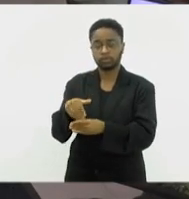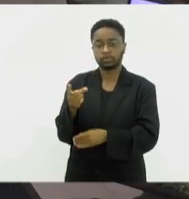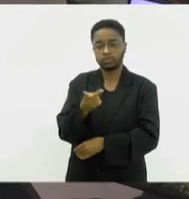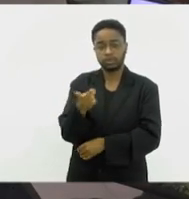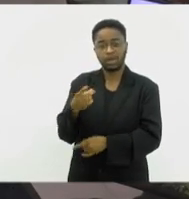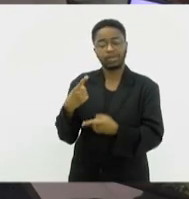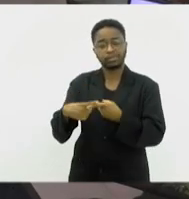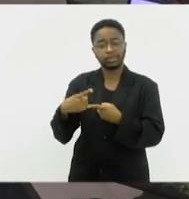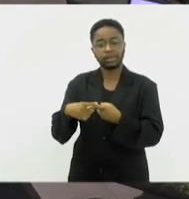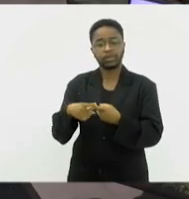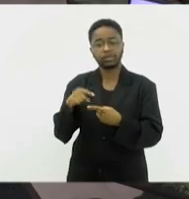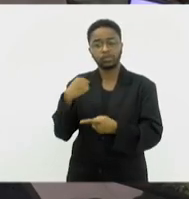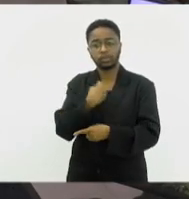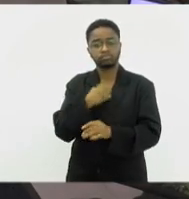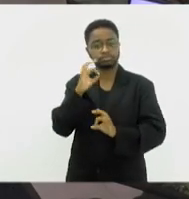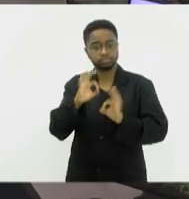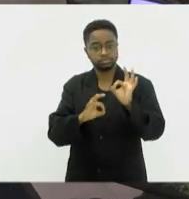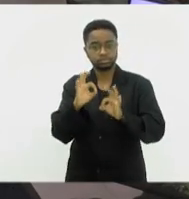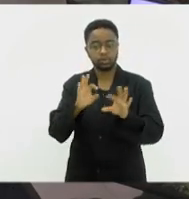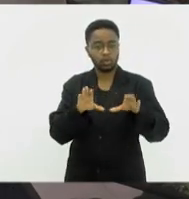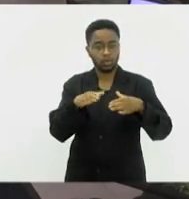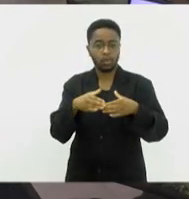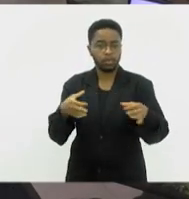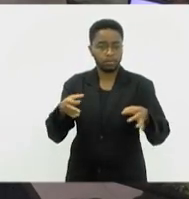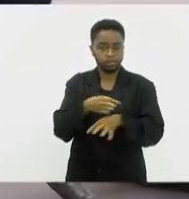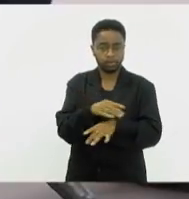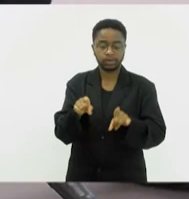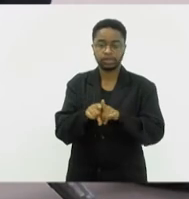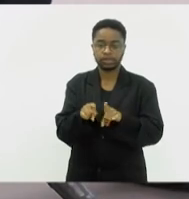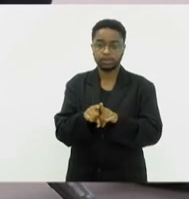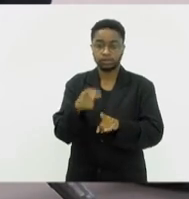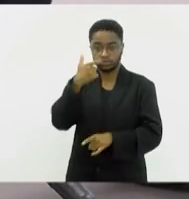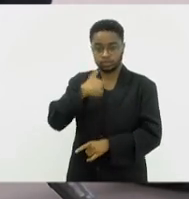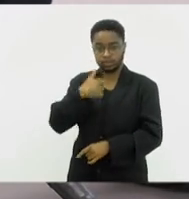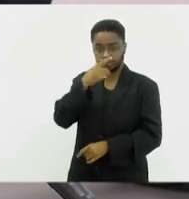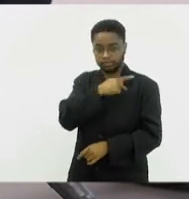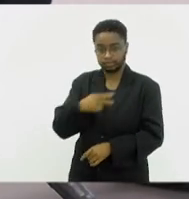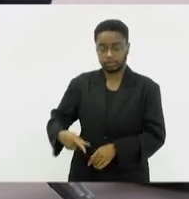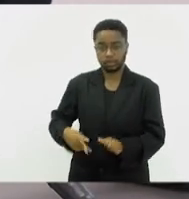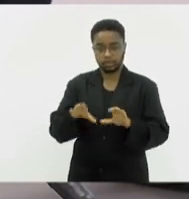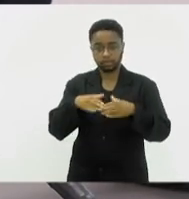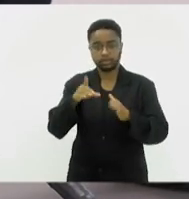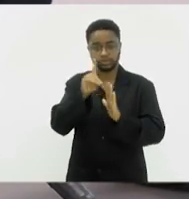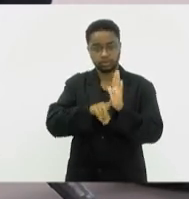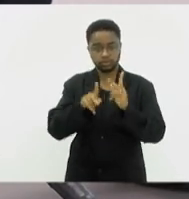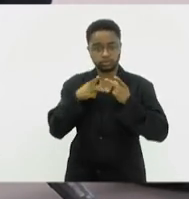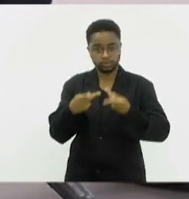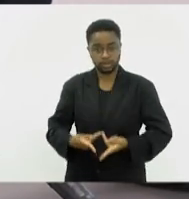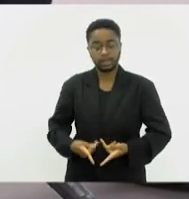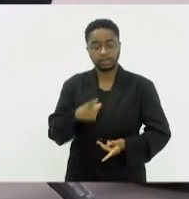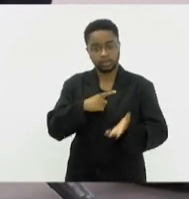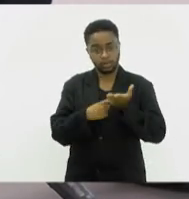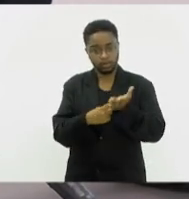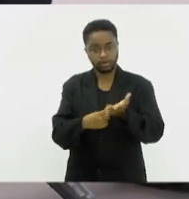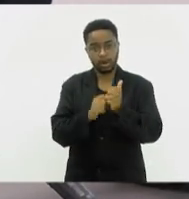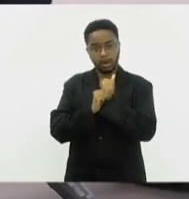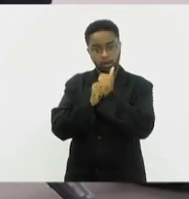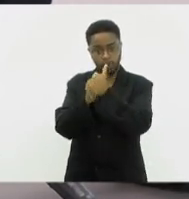para que a gente possa compor o mecanismo da totalidade. E como presidenta da Comissão de Direitos Humanos, me comprometo a